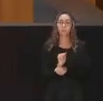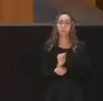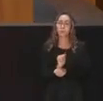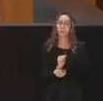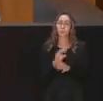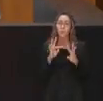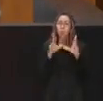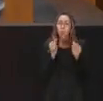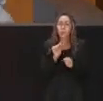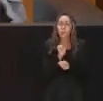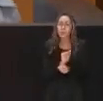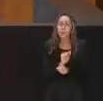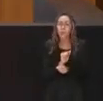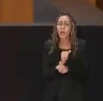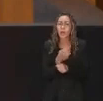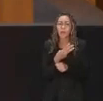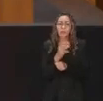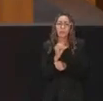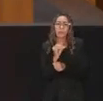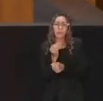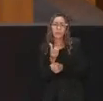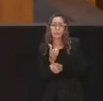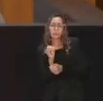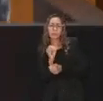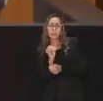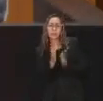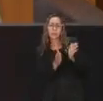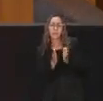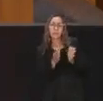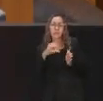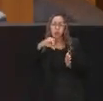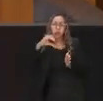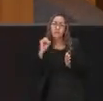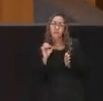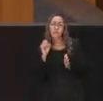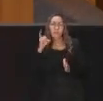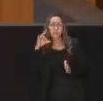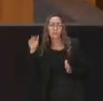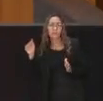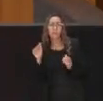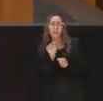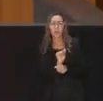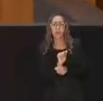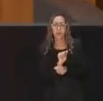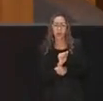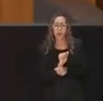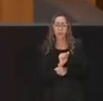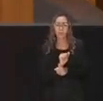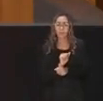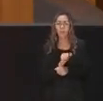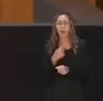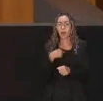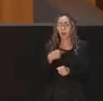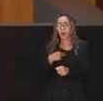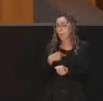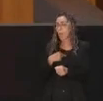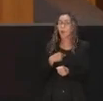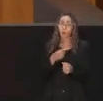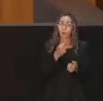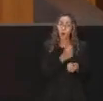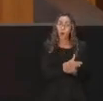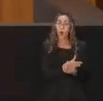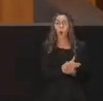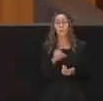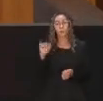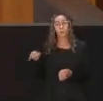quantos tempos? 30, 60, 90 dias. Sabe o que aconteceu? Eu compro muito, o Joel Pereira está aqui, eu compro muito deles. Todas as